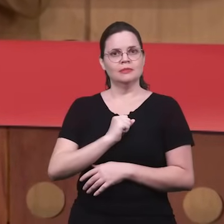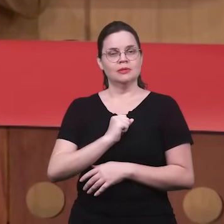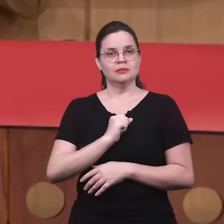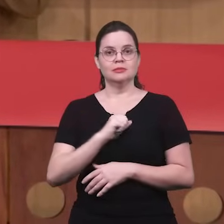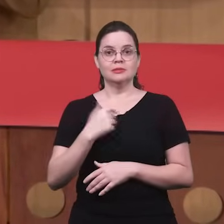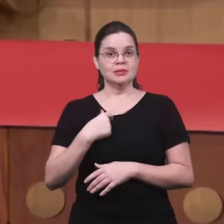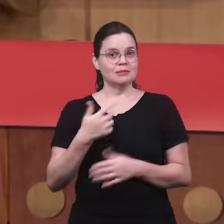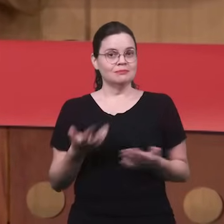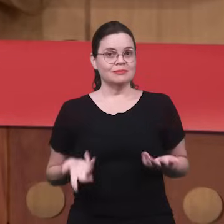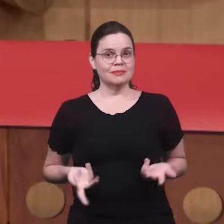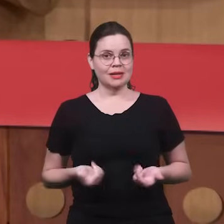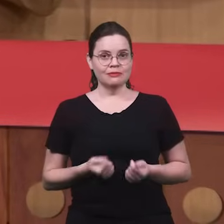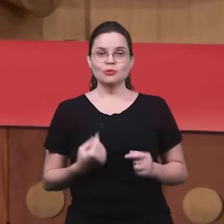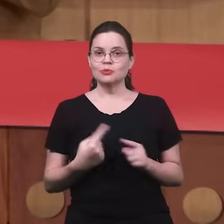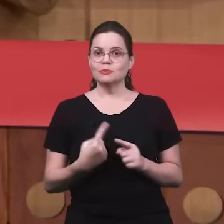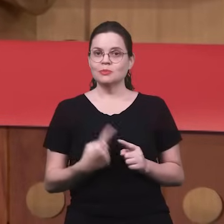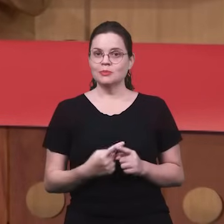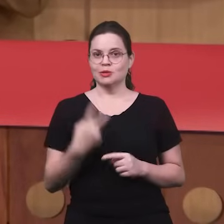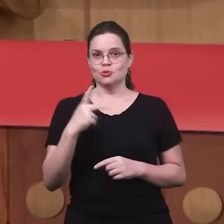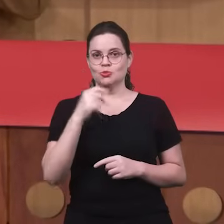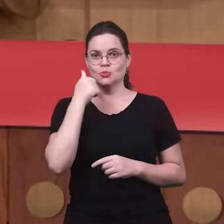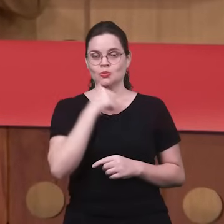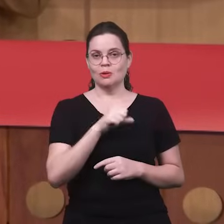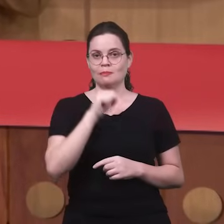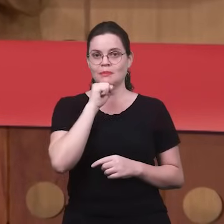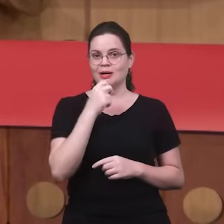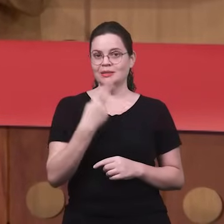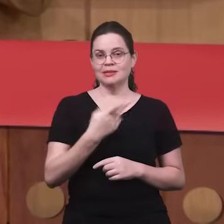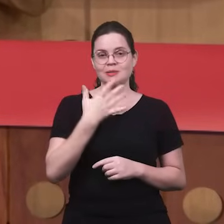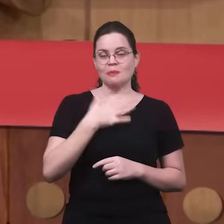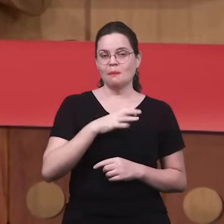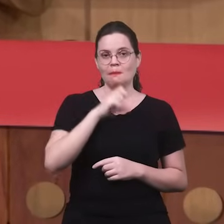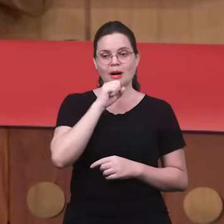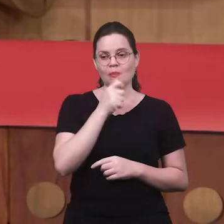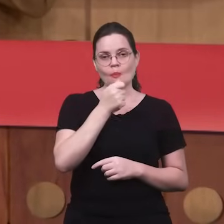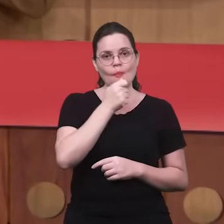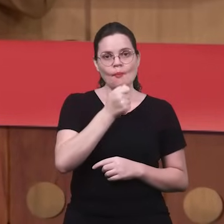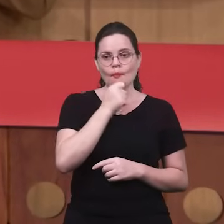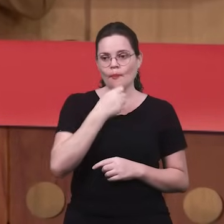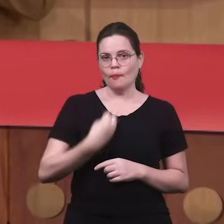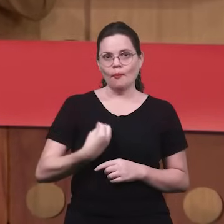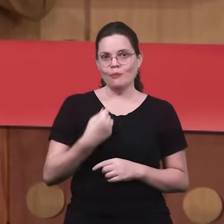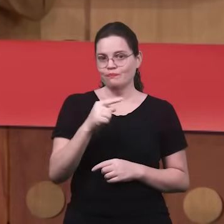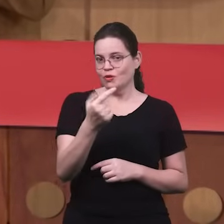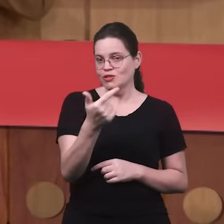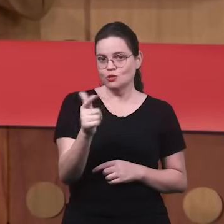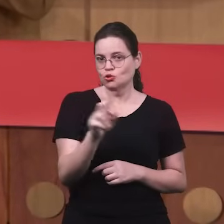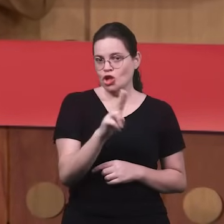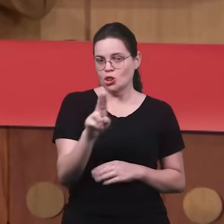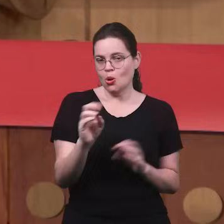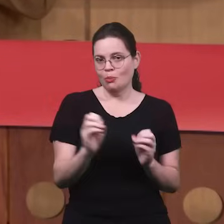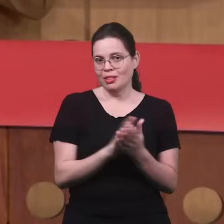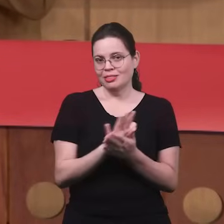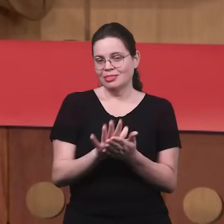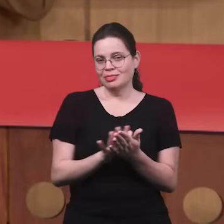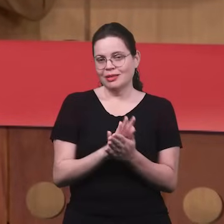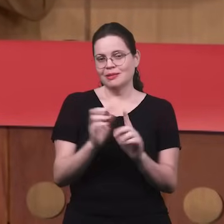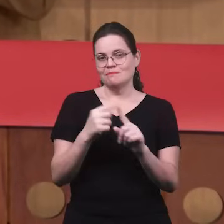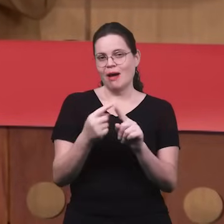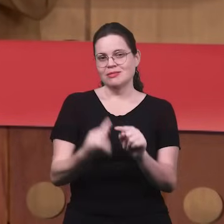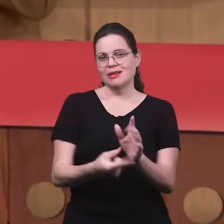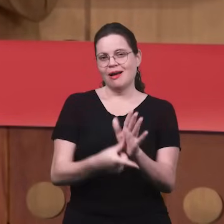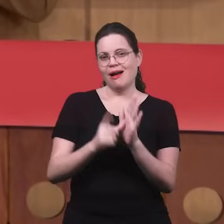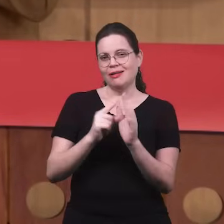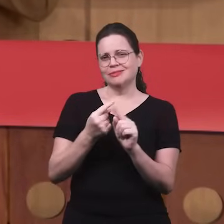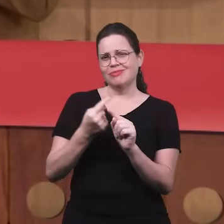percebe, os seus pais ainda nem existiam, você nem tinha um nome ainda, e Deus já te